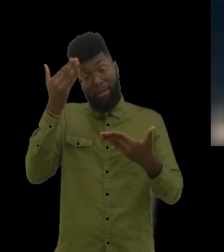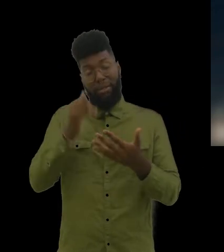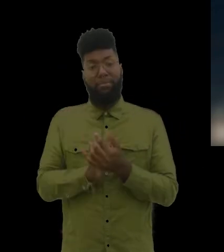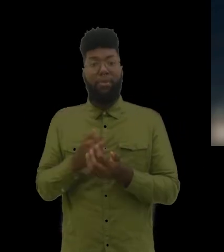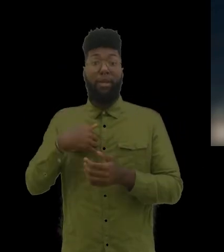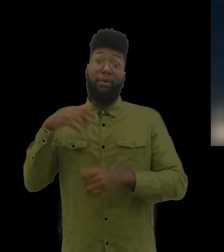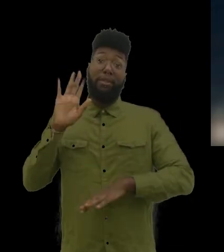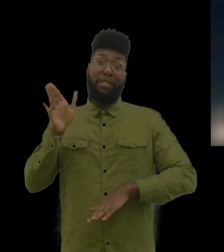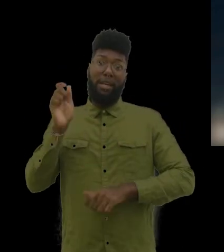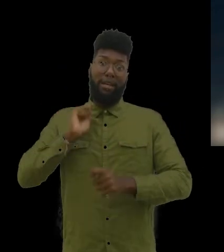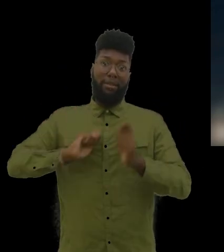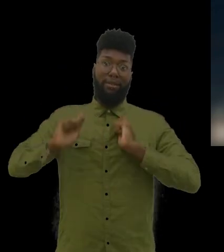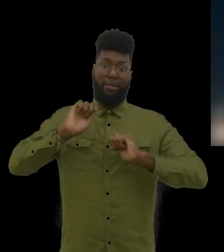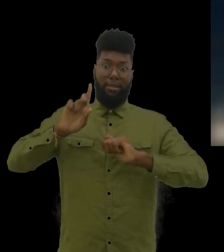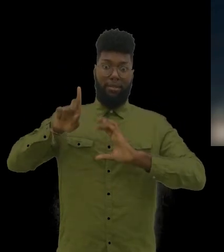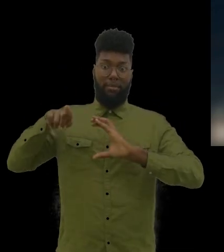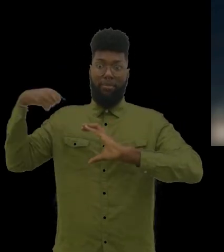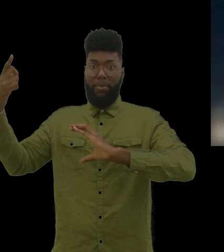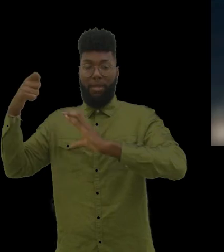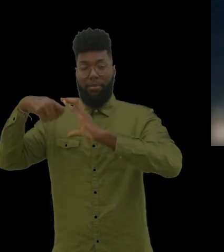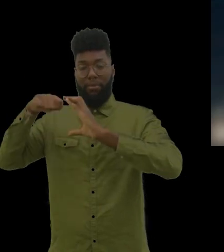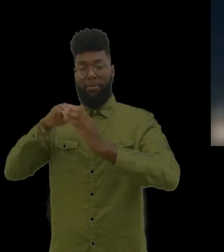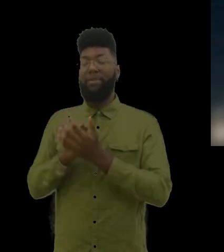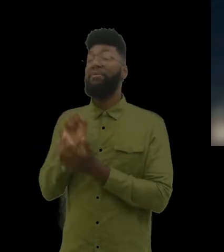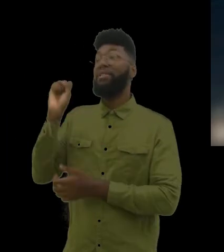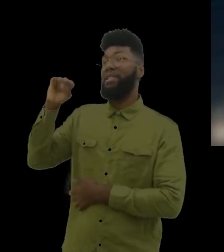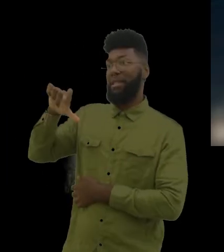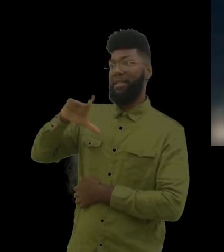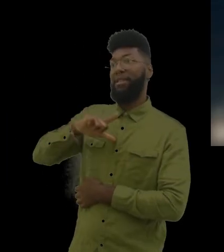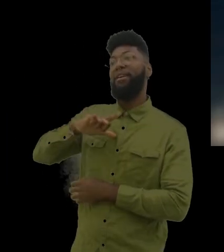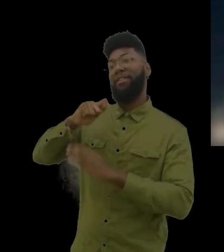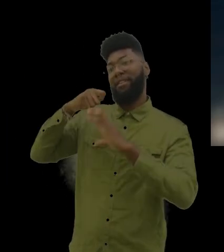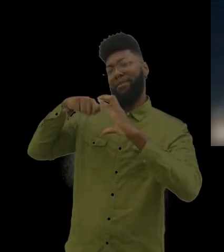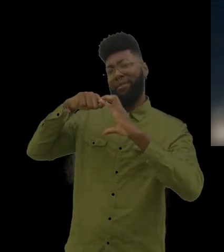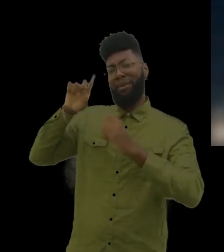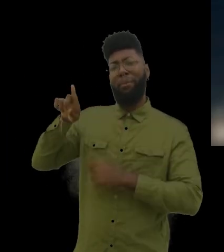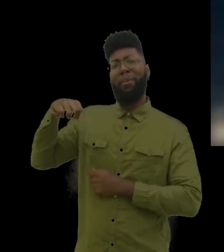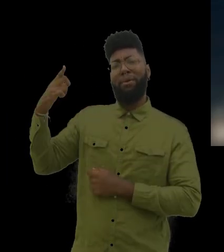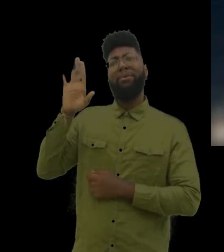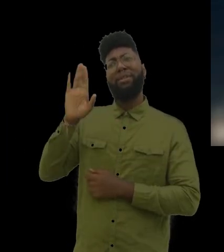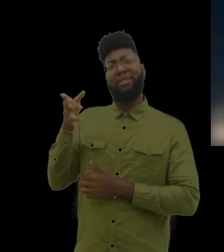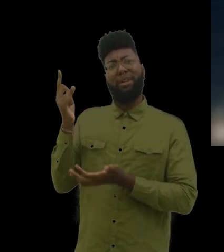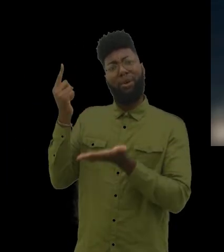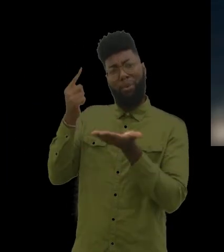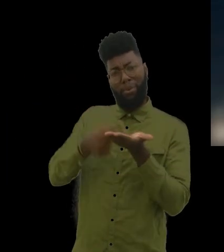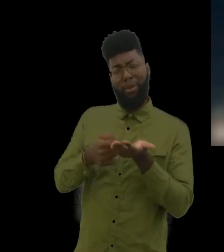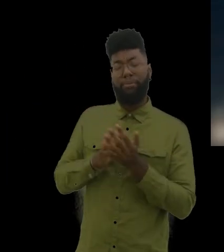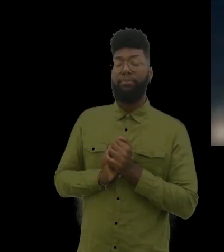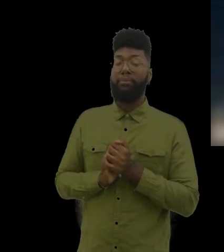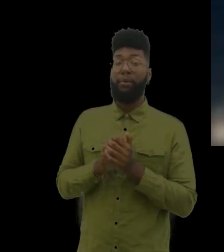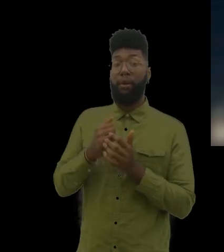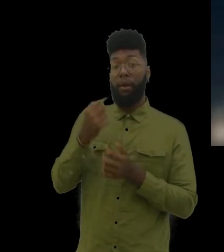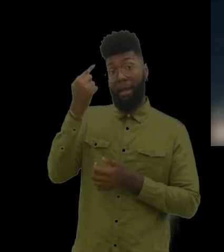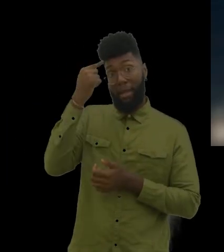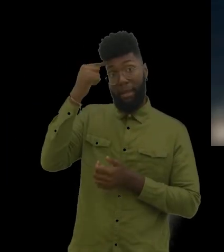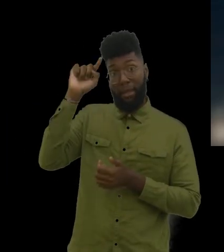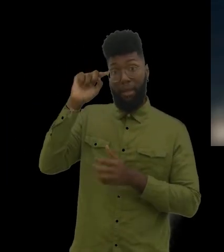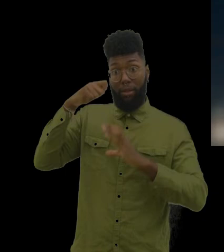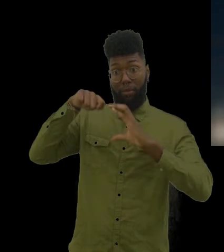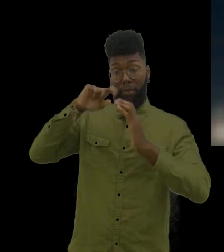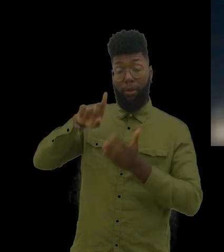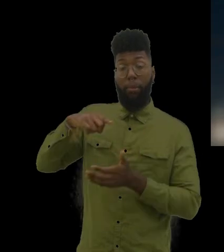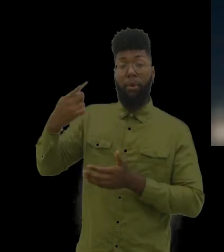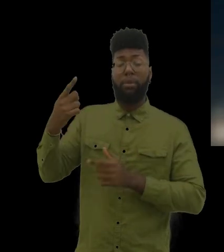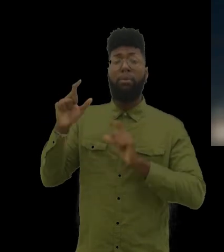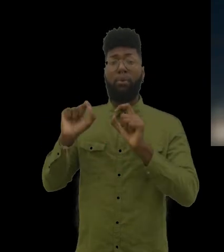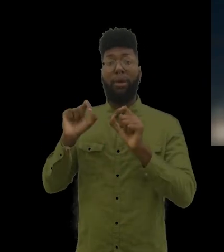Sim. Não, teremos o próximo, já tá marcado. E a ideia do próximo é que ele esteja no ar na Semana